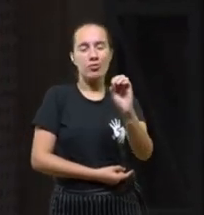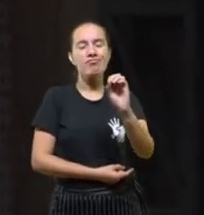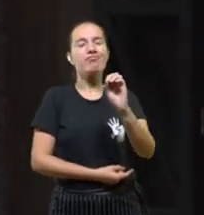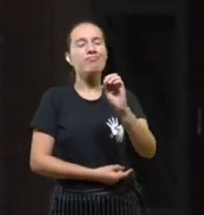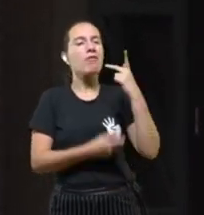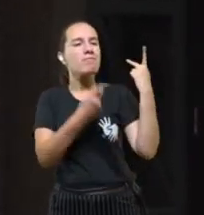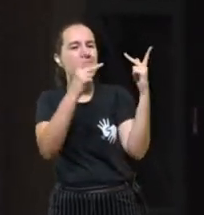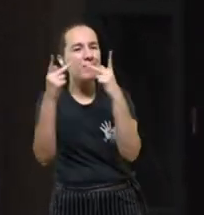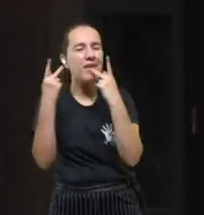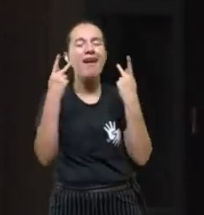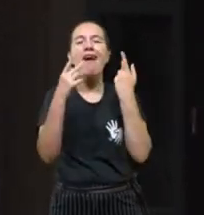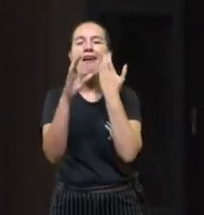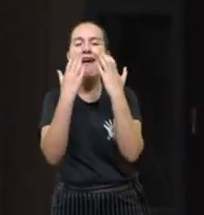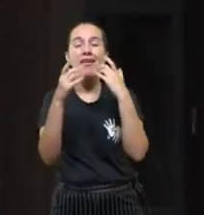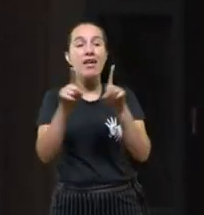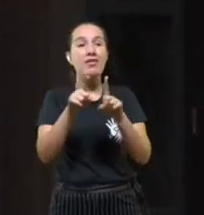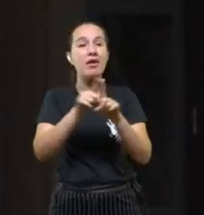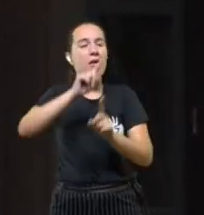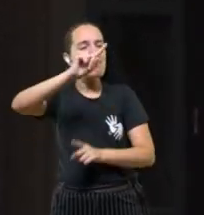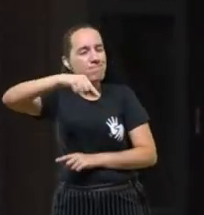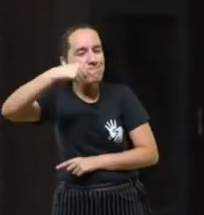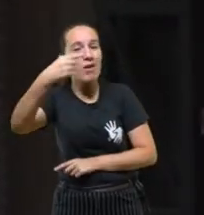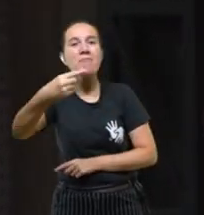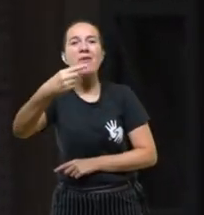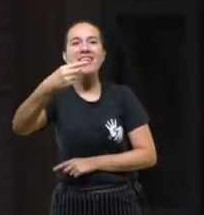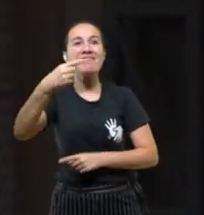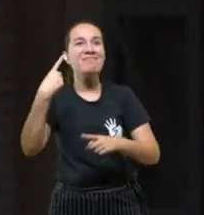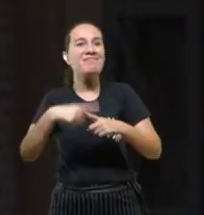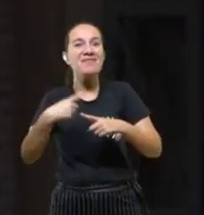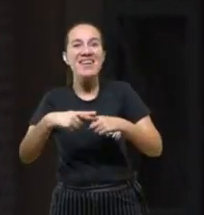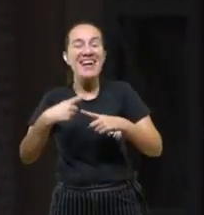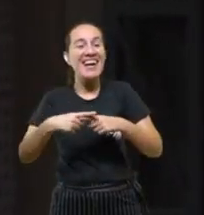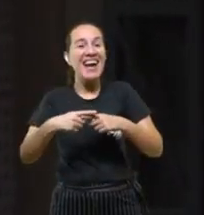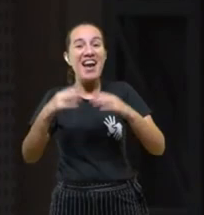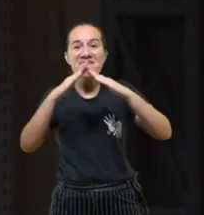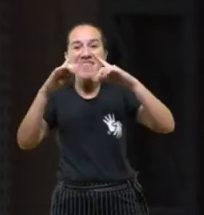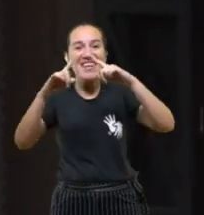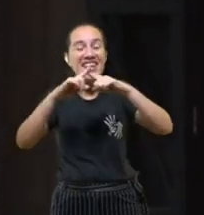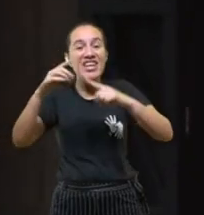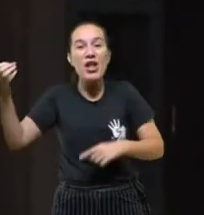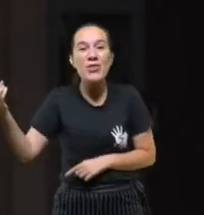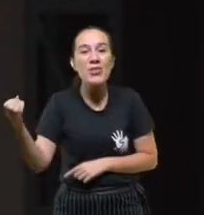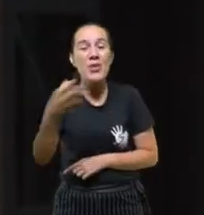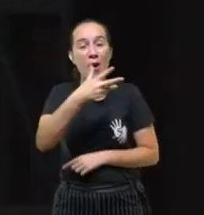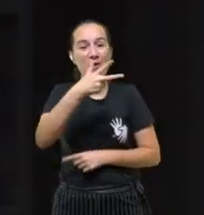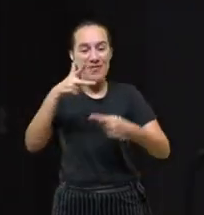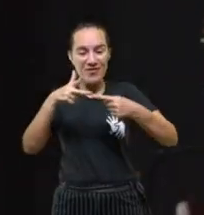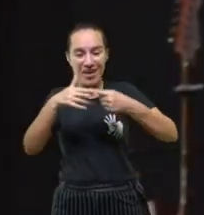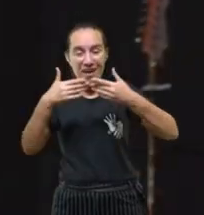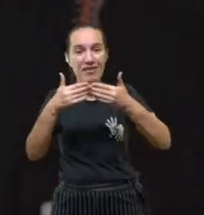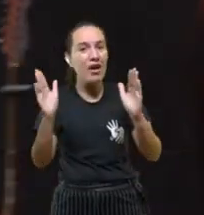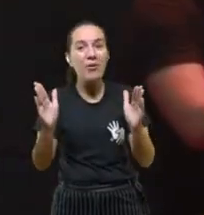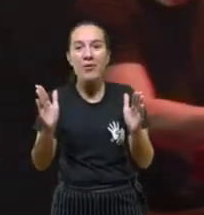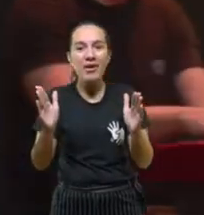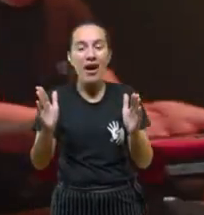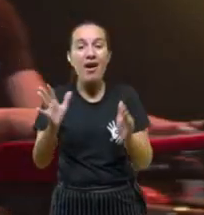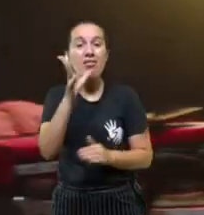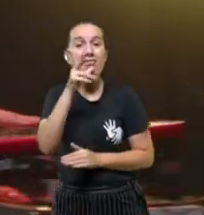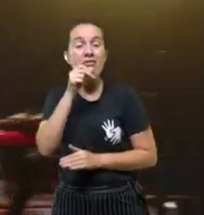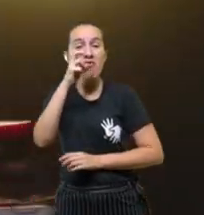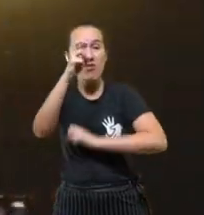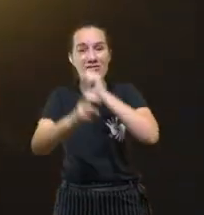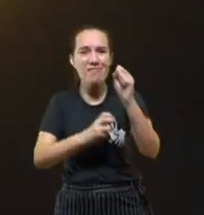domingo, 3 semanas para inaugurar uma igreja na Alemanha. E sabe, tem